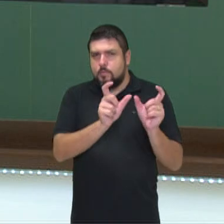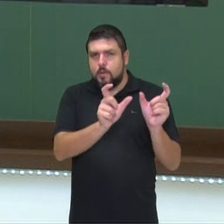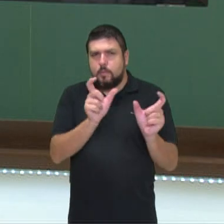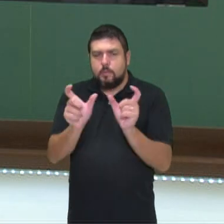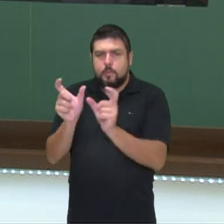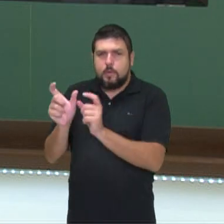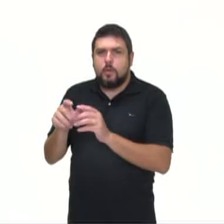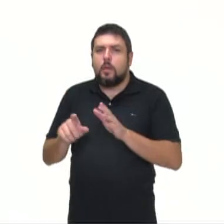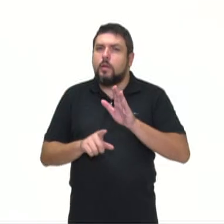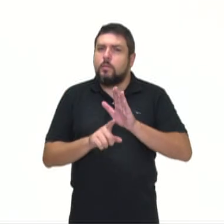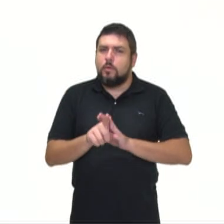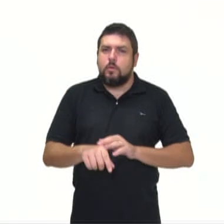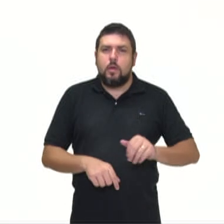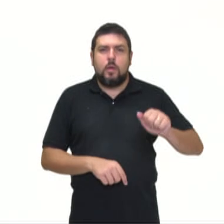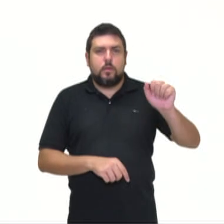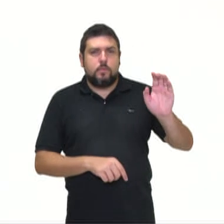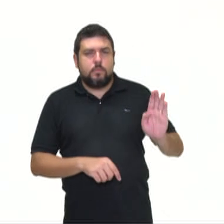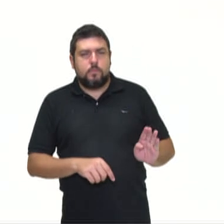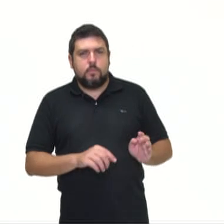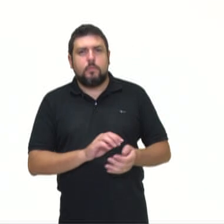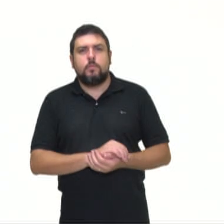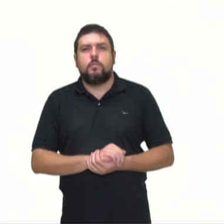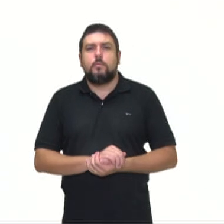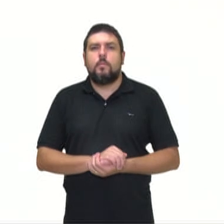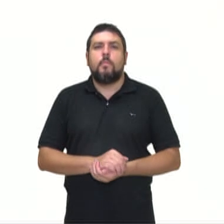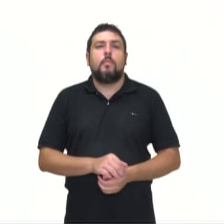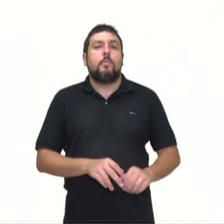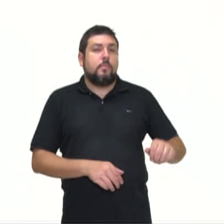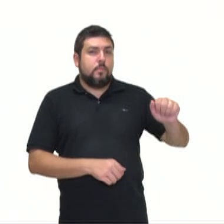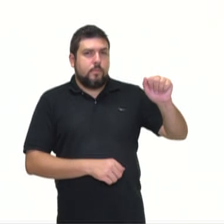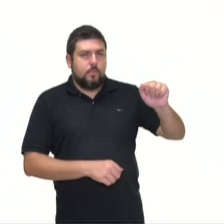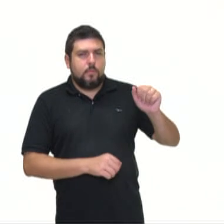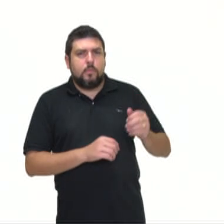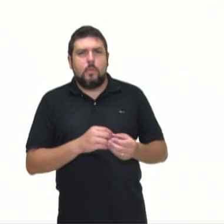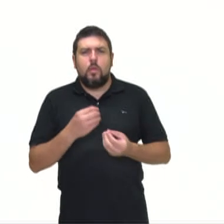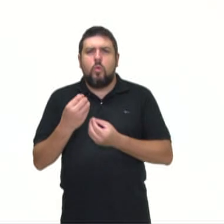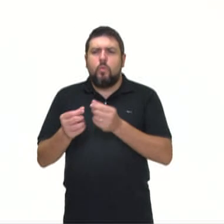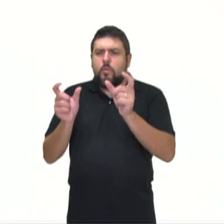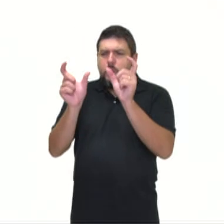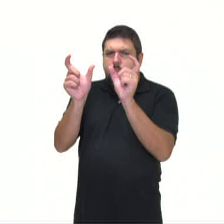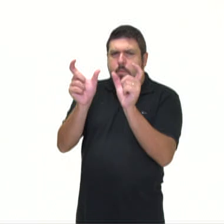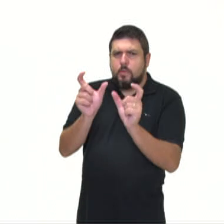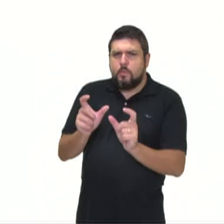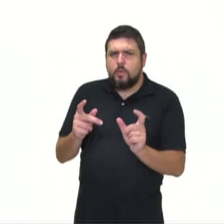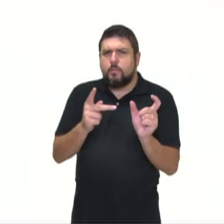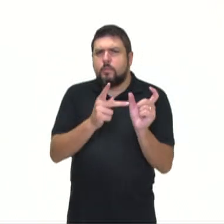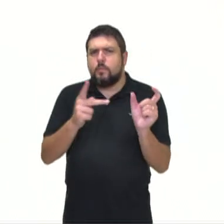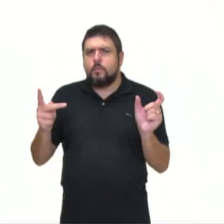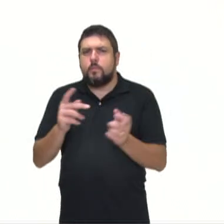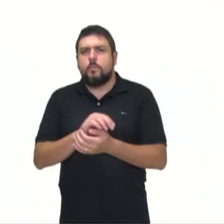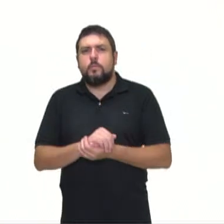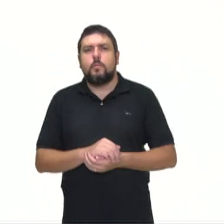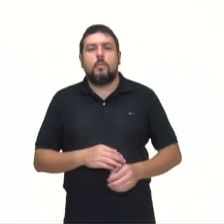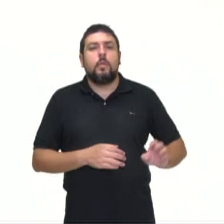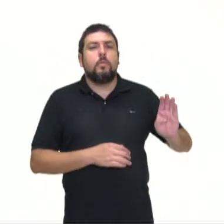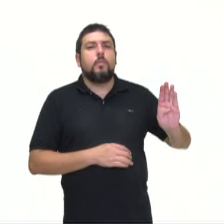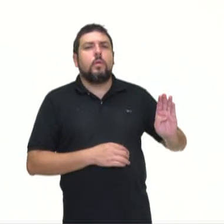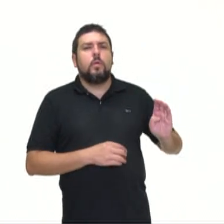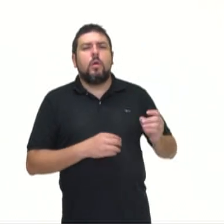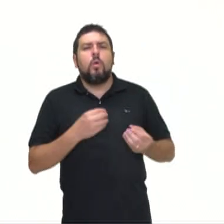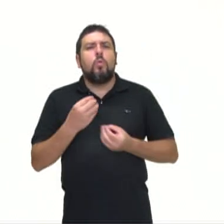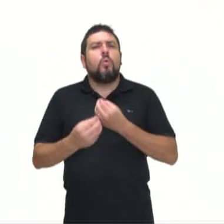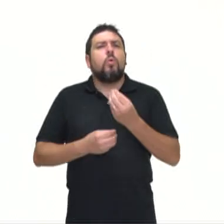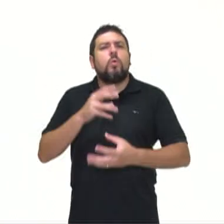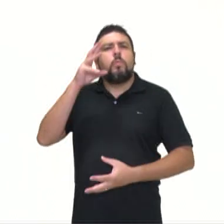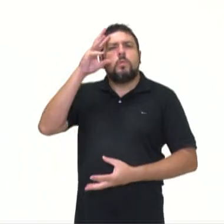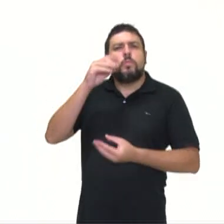E as perguntas, letra A e letra B. Letra A, como são classificados esses predicados? Letra B, como você chegou a